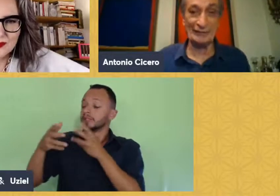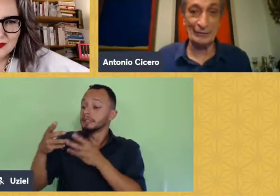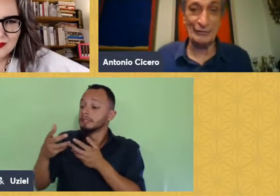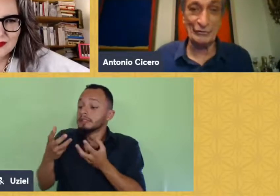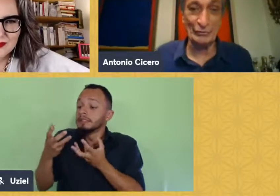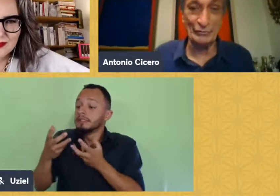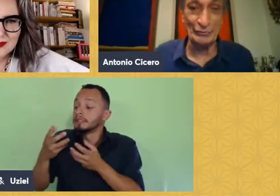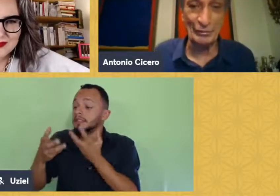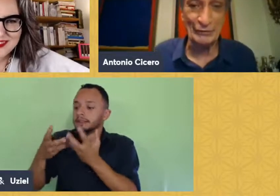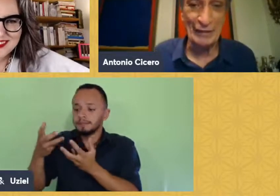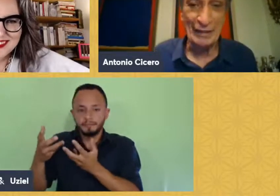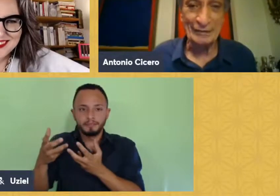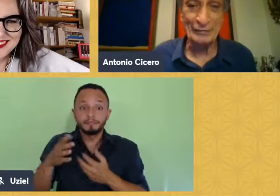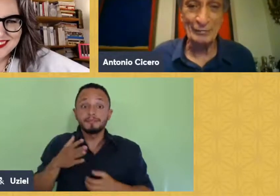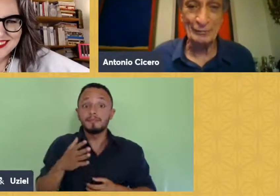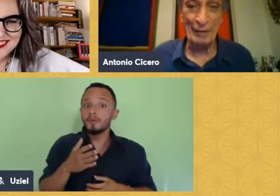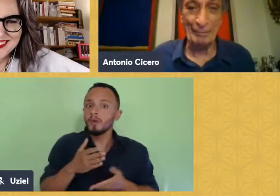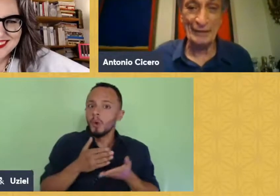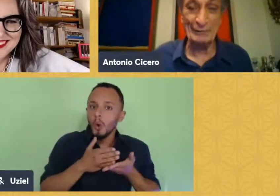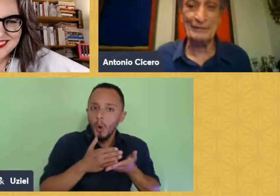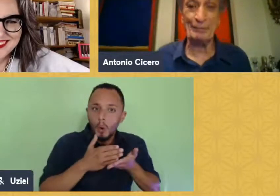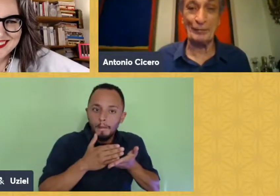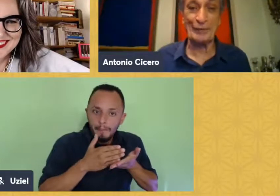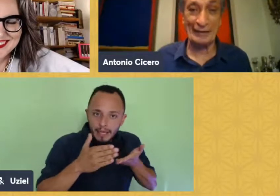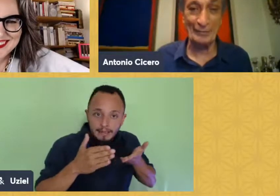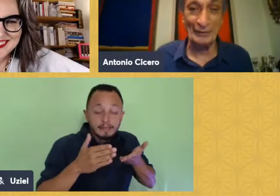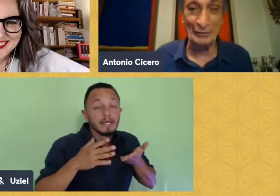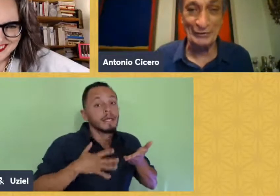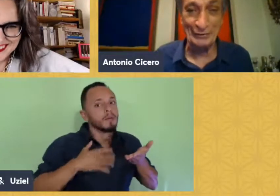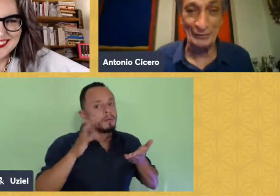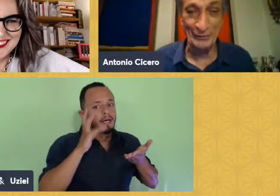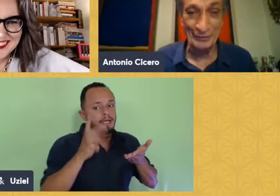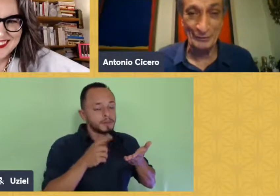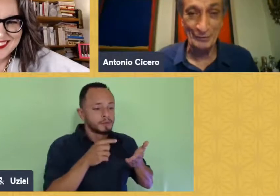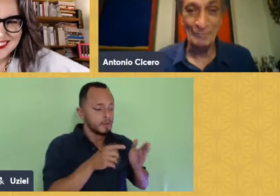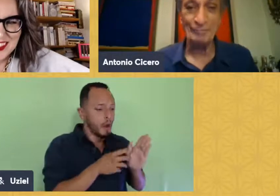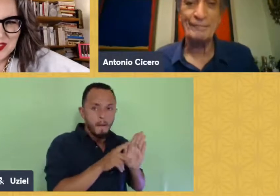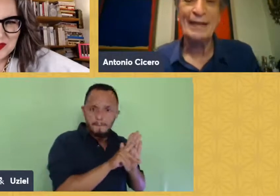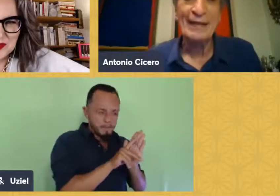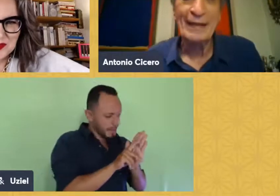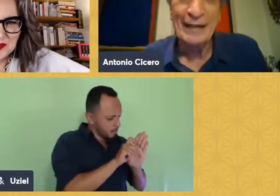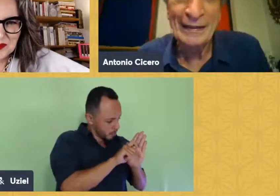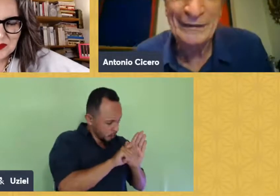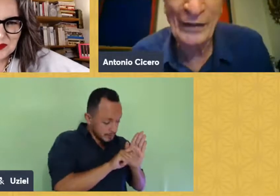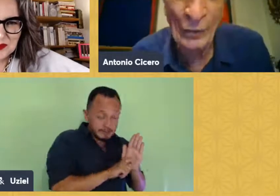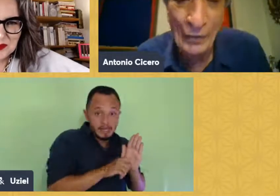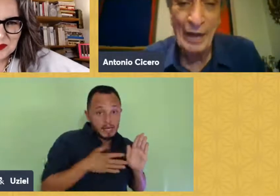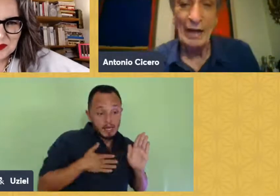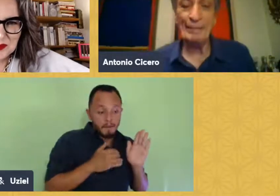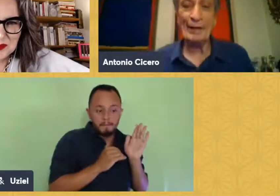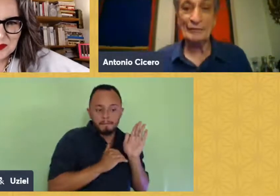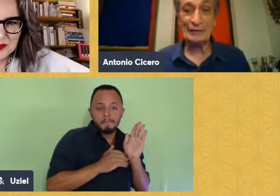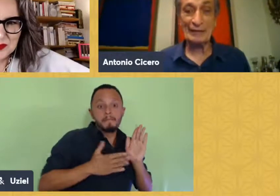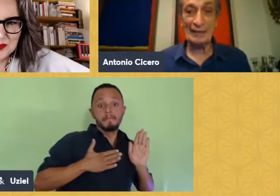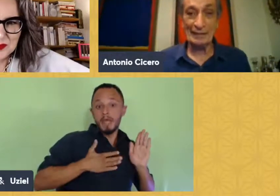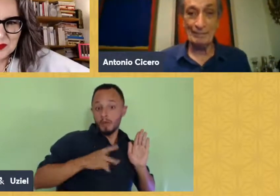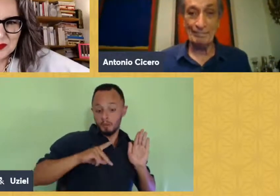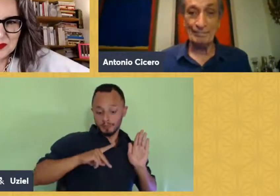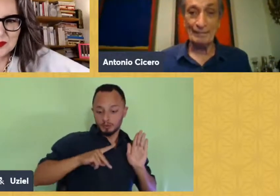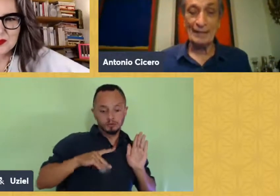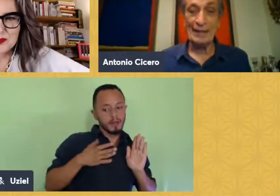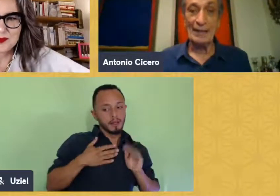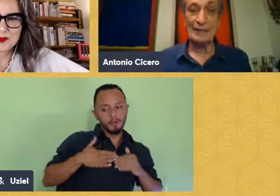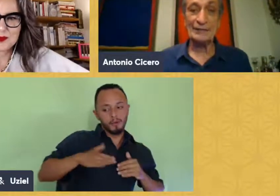chateado dela ter mexido nos meus papéis, mas depois eu acabei gostando muito. Então, a partir